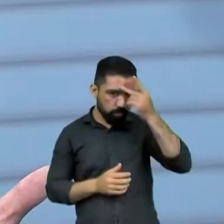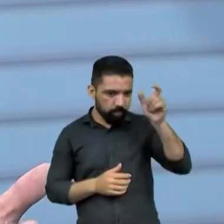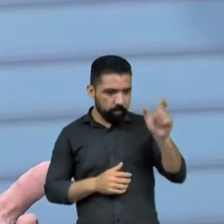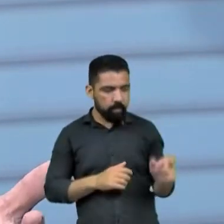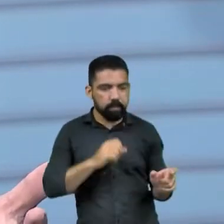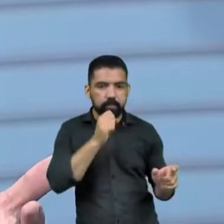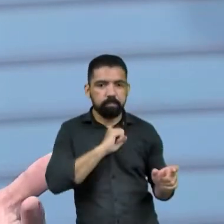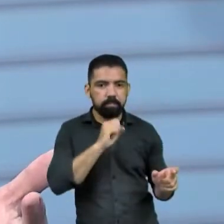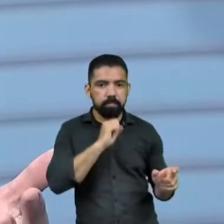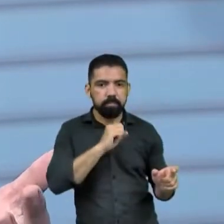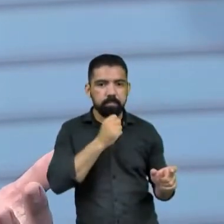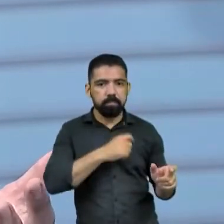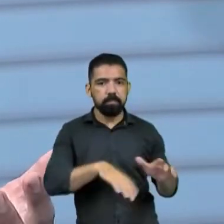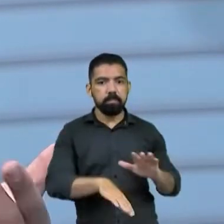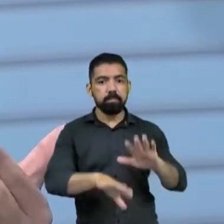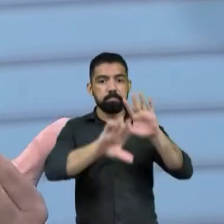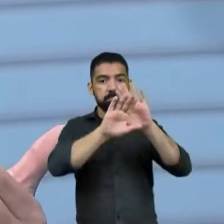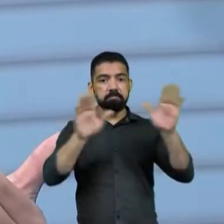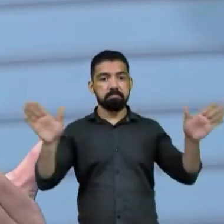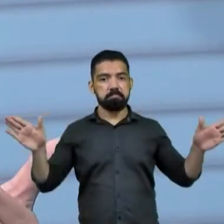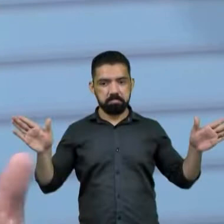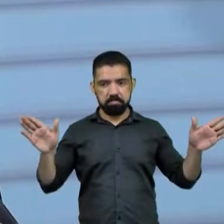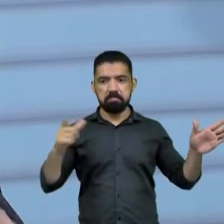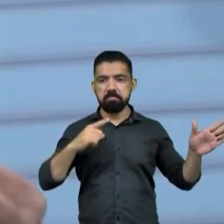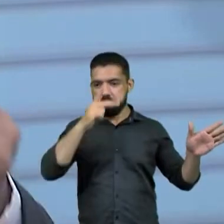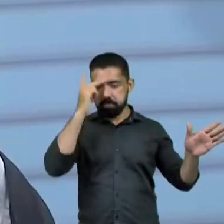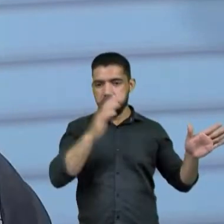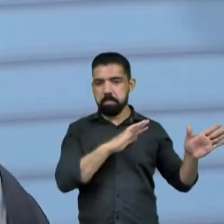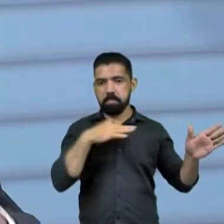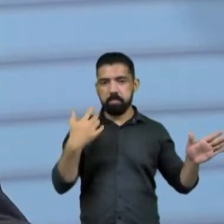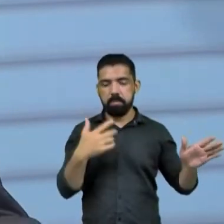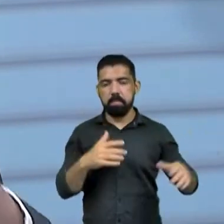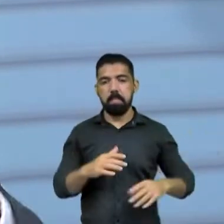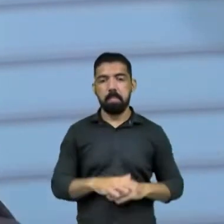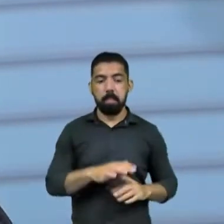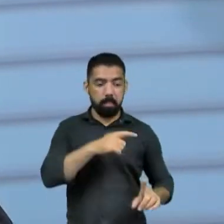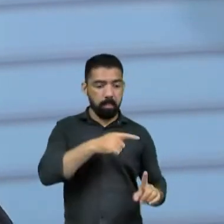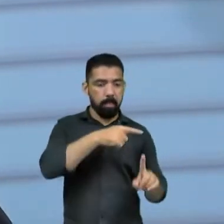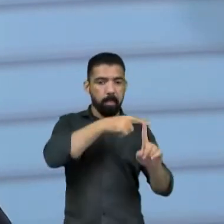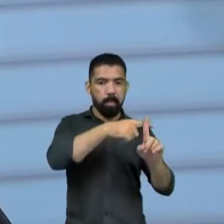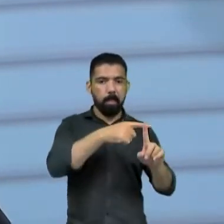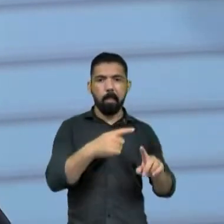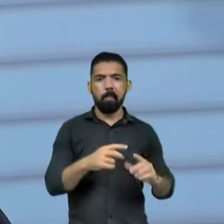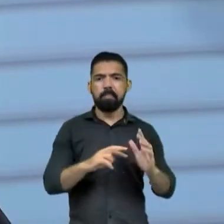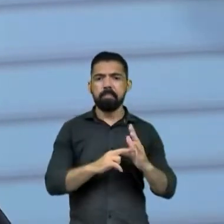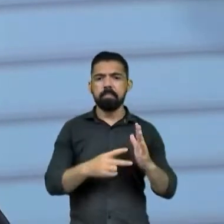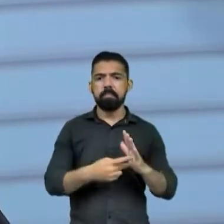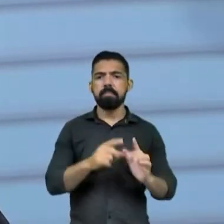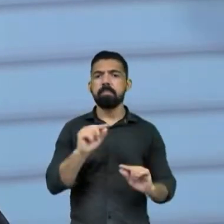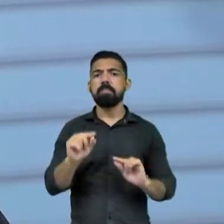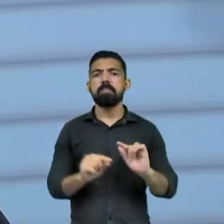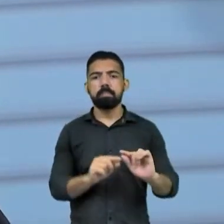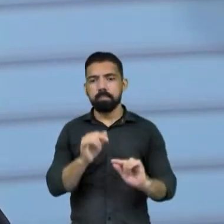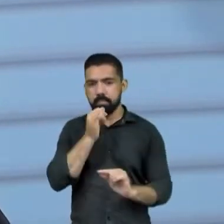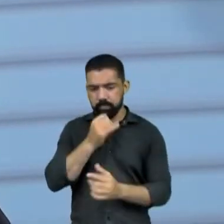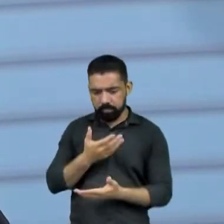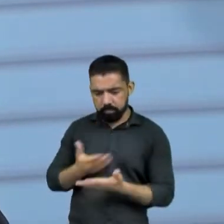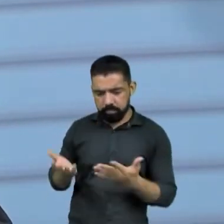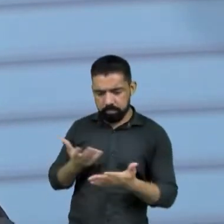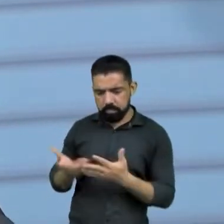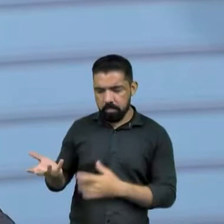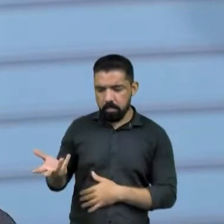cruz Ou seja é quando você começa a perder a habilidade de pecar Olha coisa linda perder a